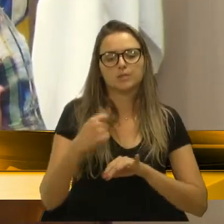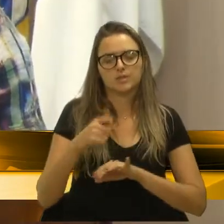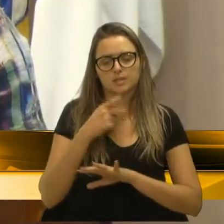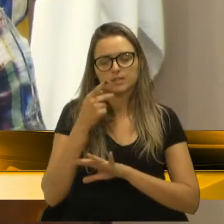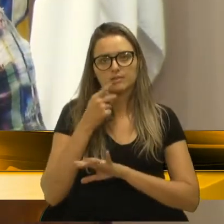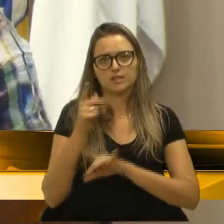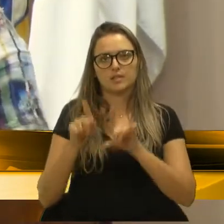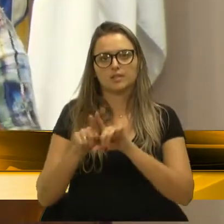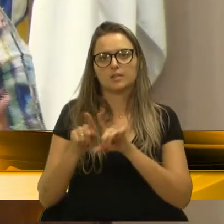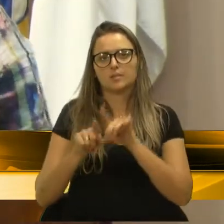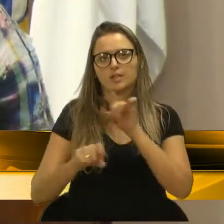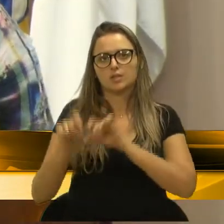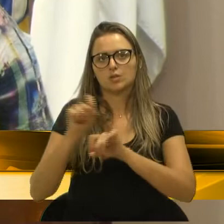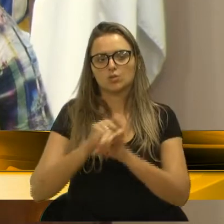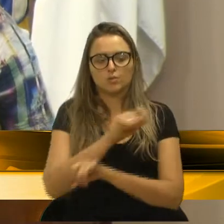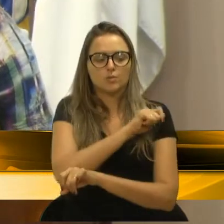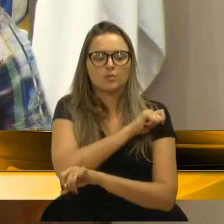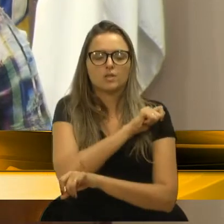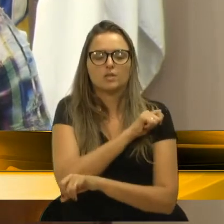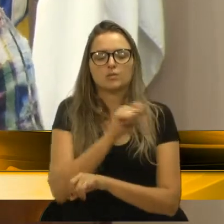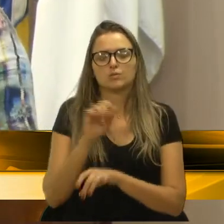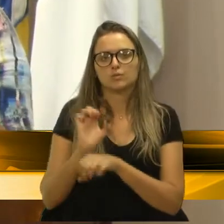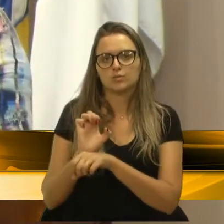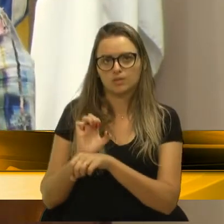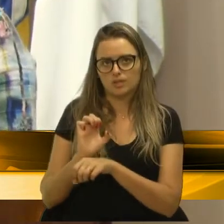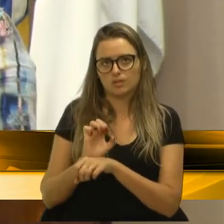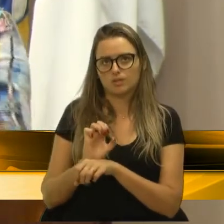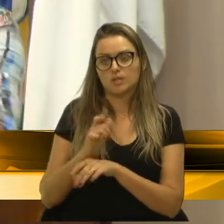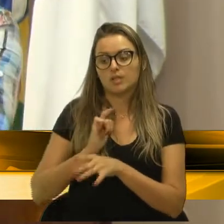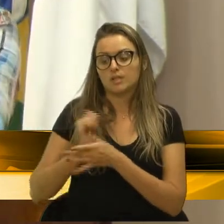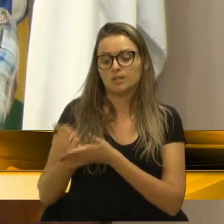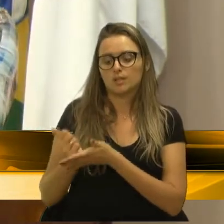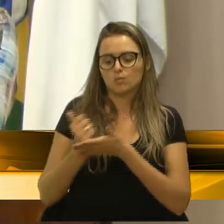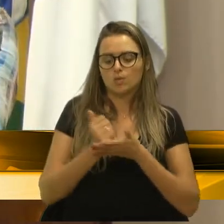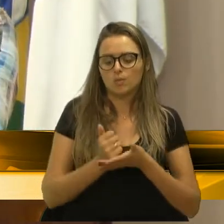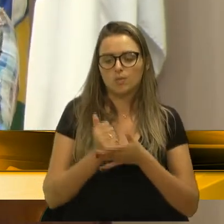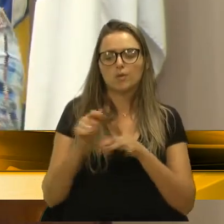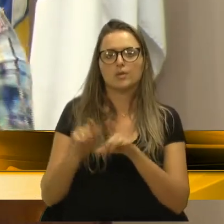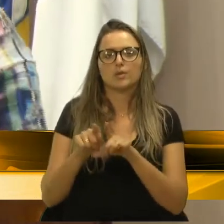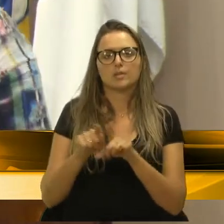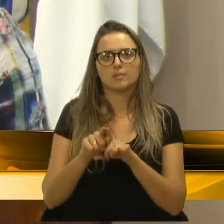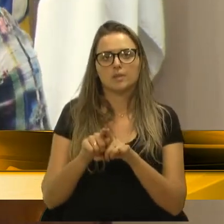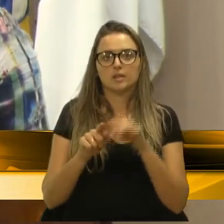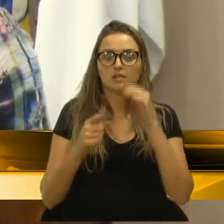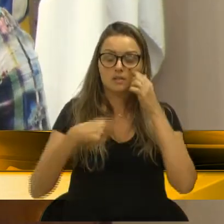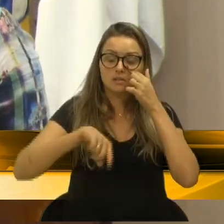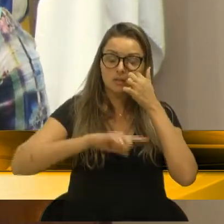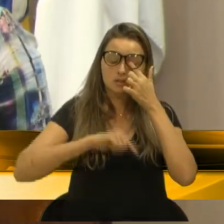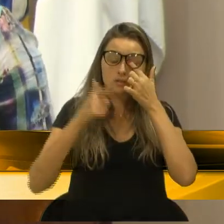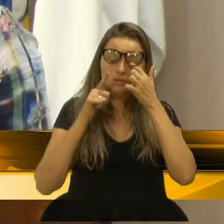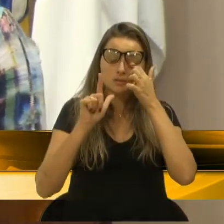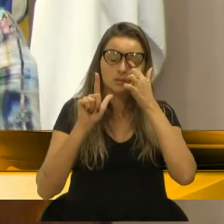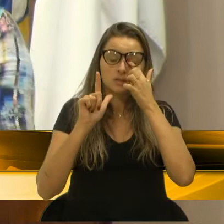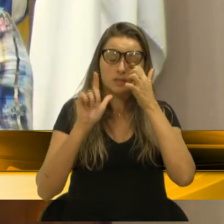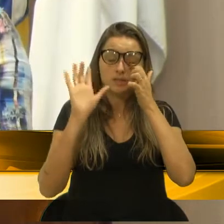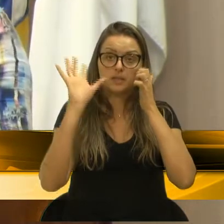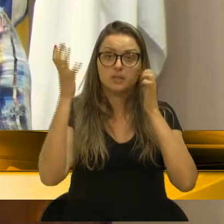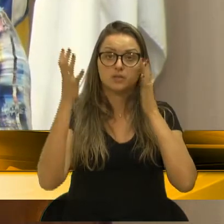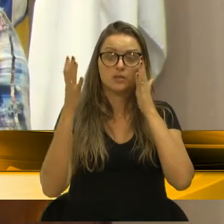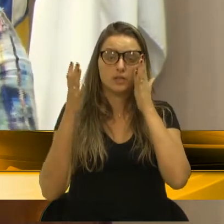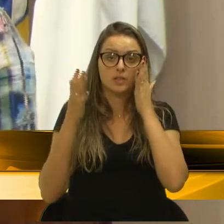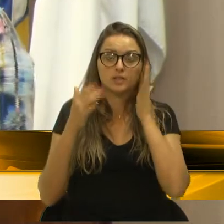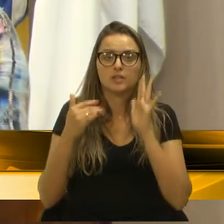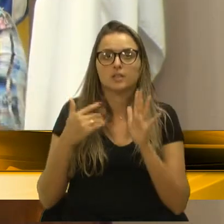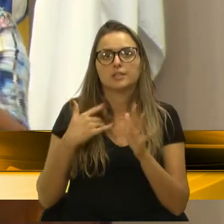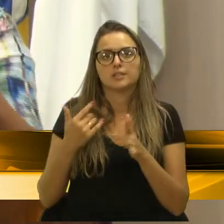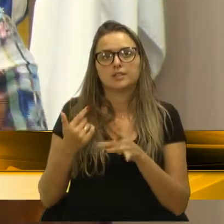né, dos estudantes da rede estadual. Com o apoio, né, e com a cobrança, quem sabe a gente consegue resolver. A gente sabe que, pelo jeito, o